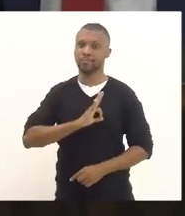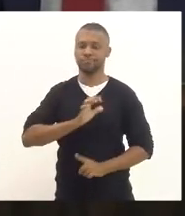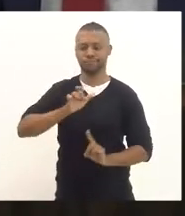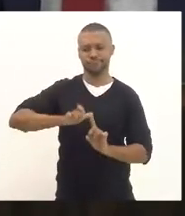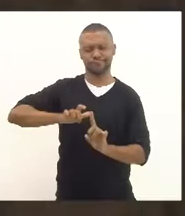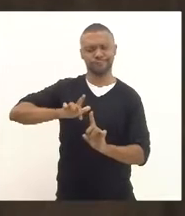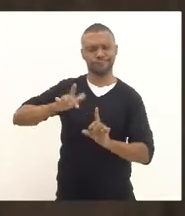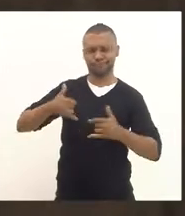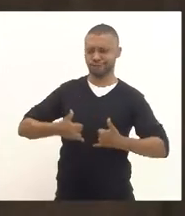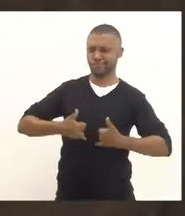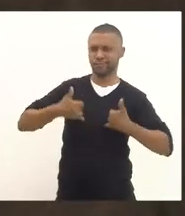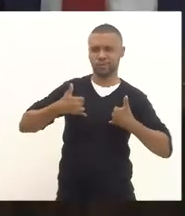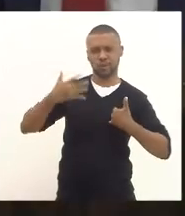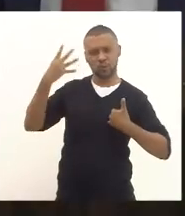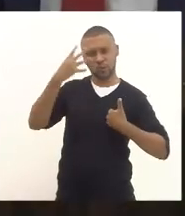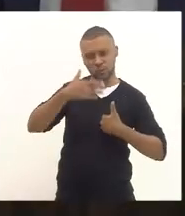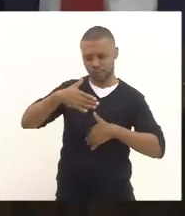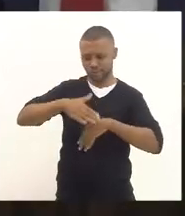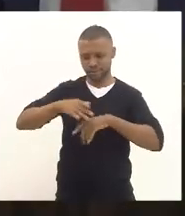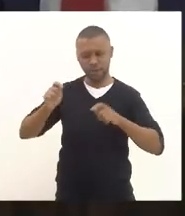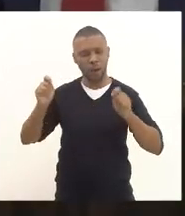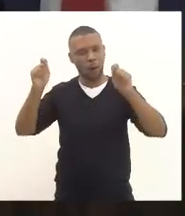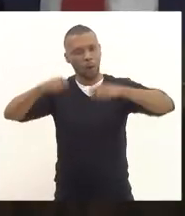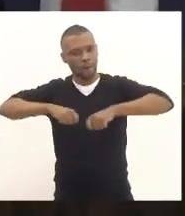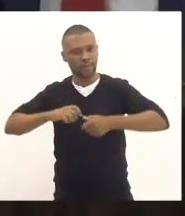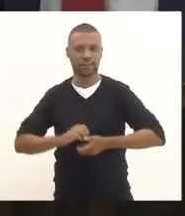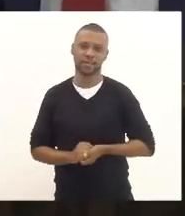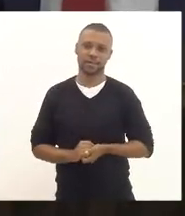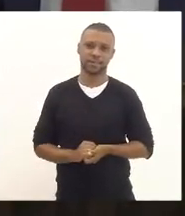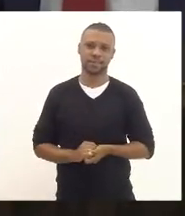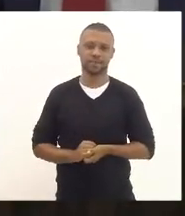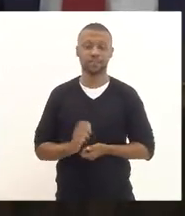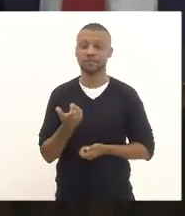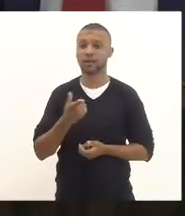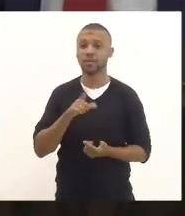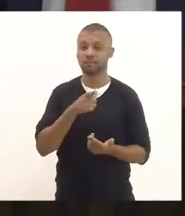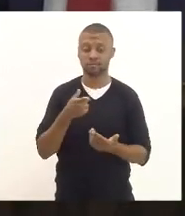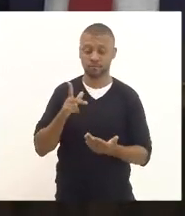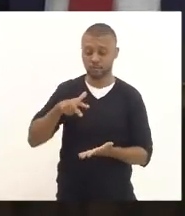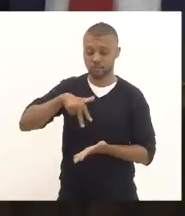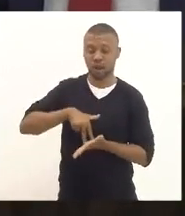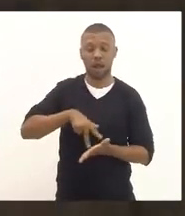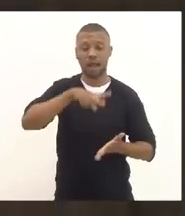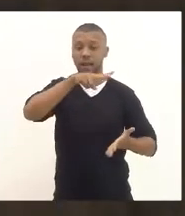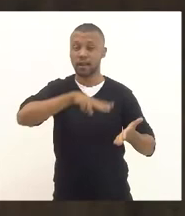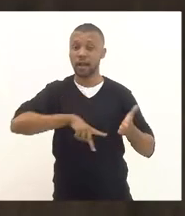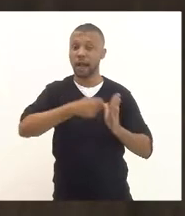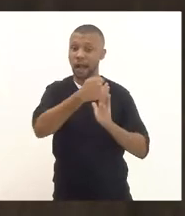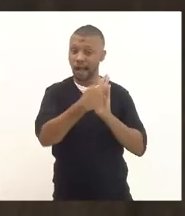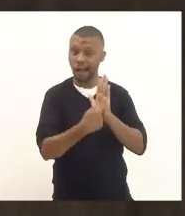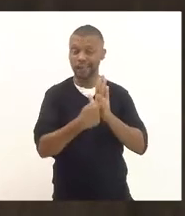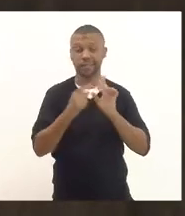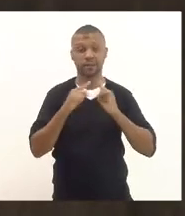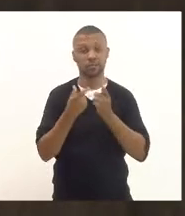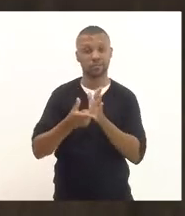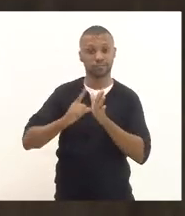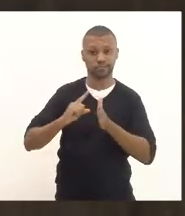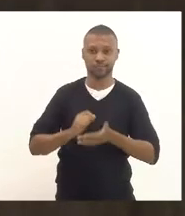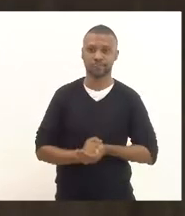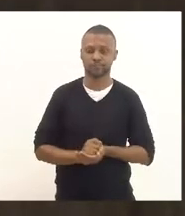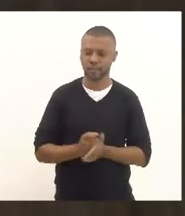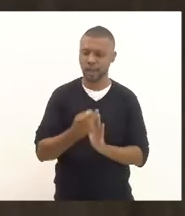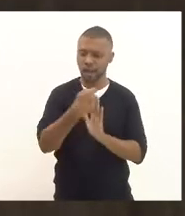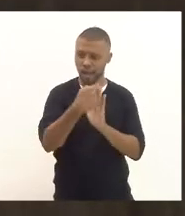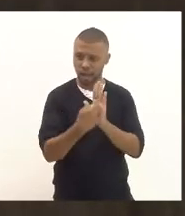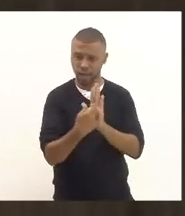muito elegante com sua competência para ler a ata da sessão anterior até reflete com exatidão